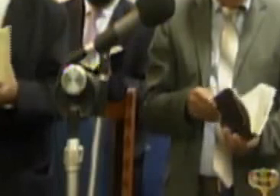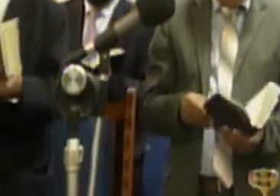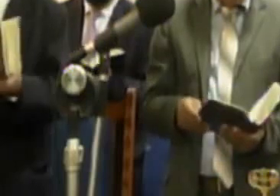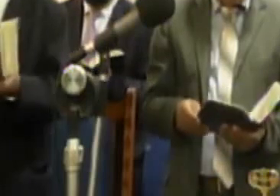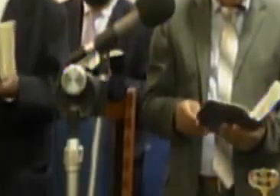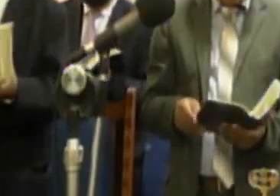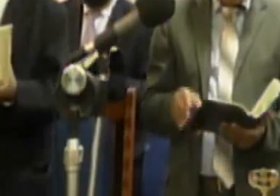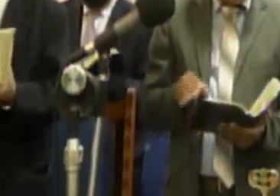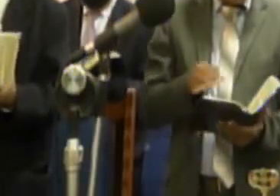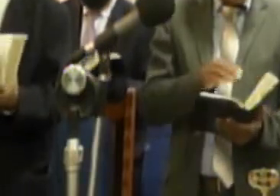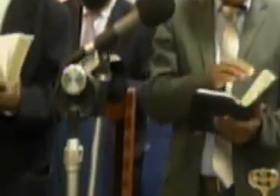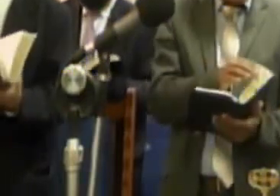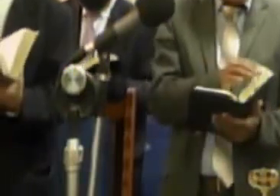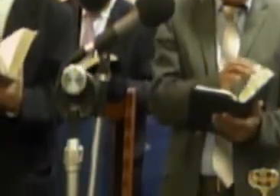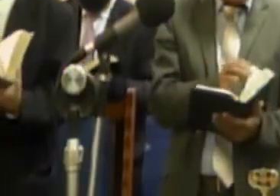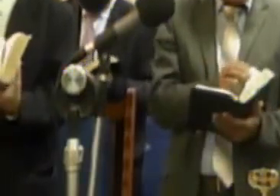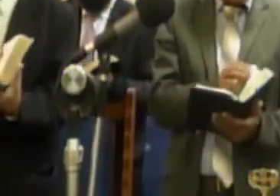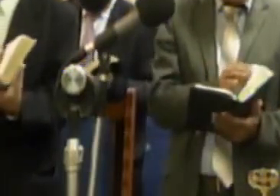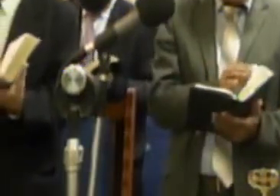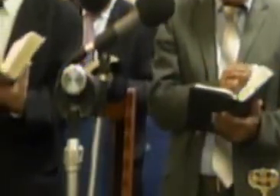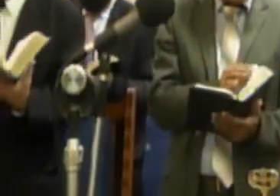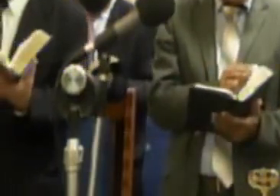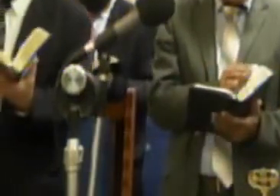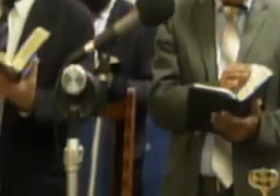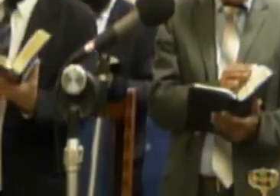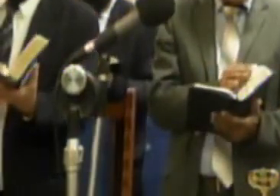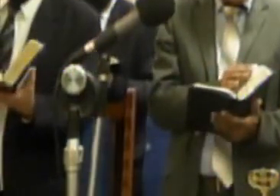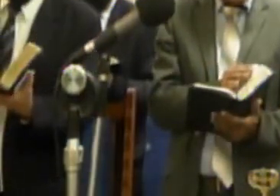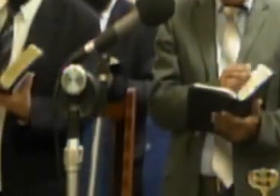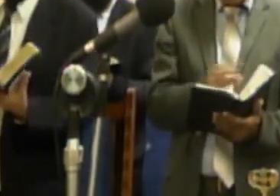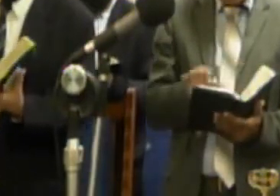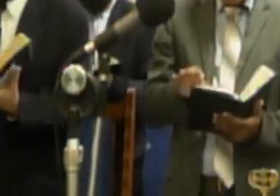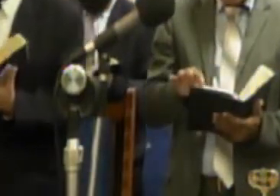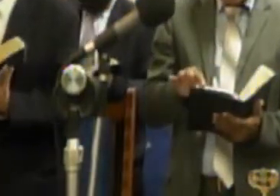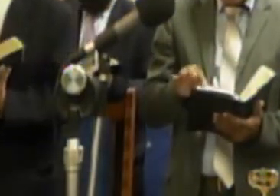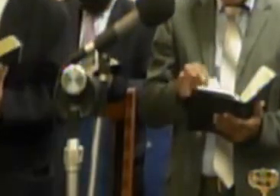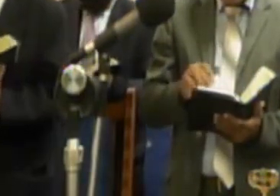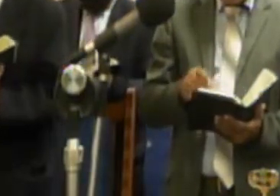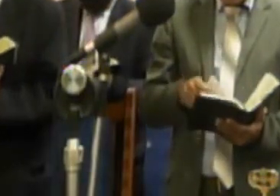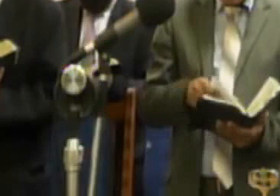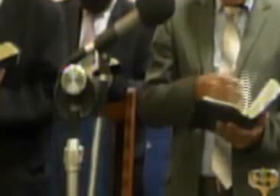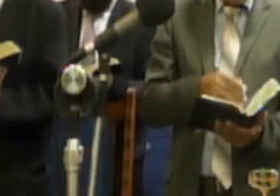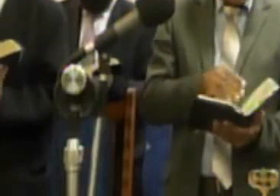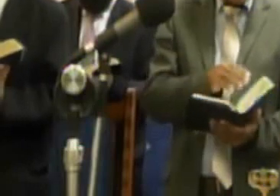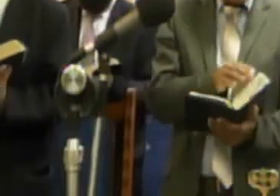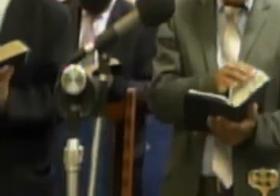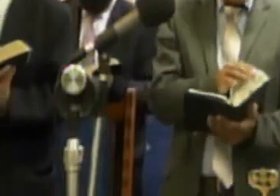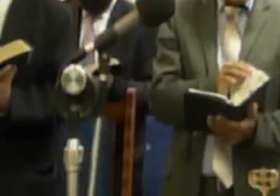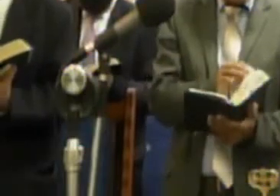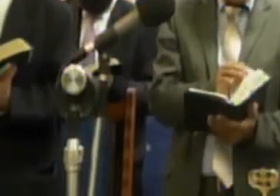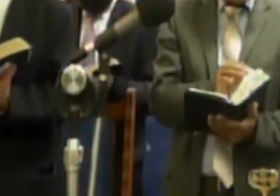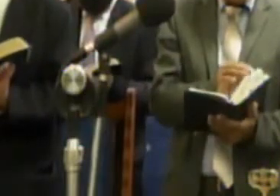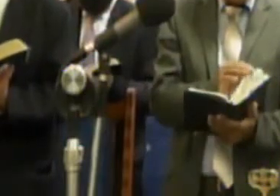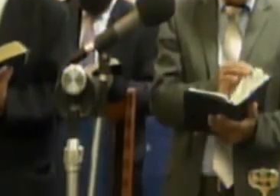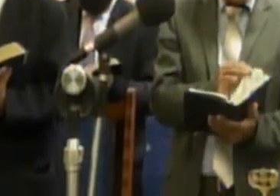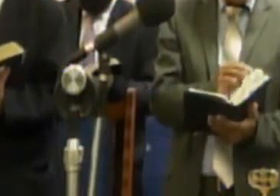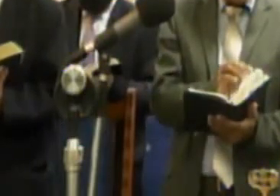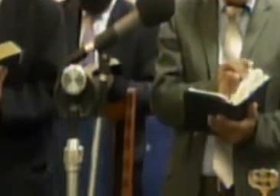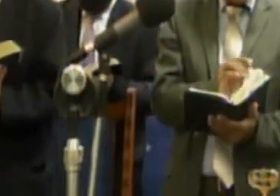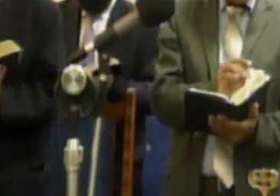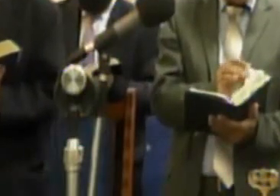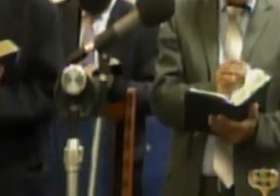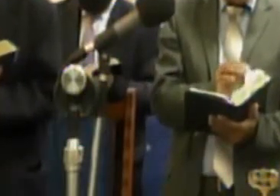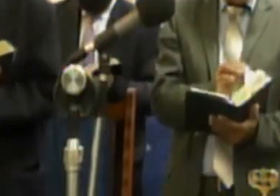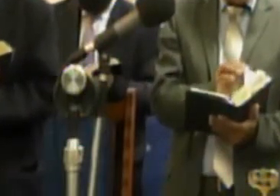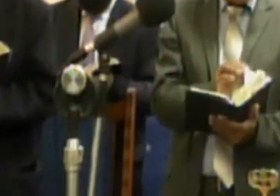Primeira Epístola de Pedro, capítulo 4. Hoje chegamos ao versículo 12. Abra sua Bíblia.